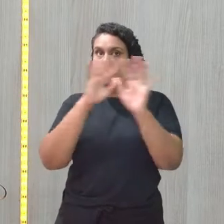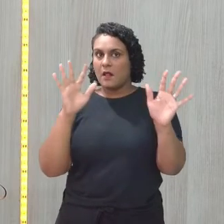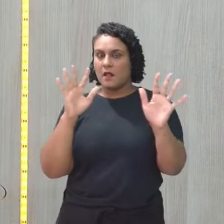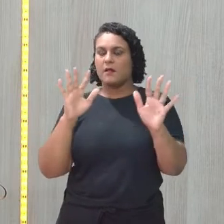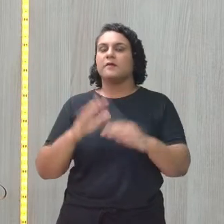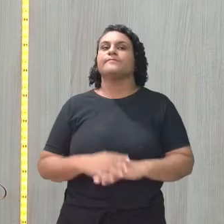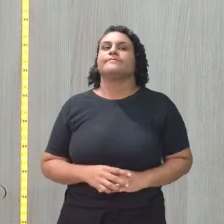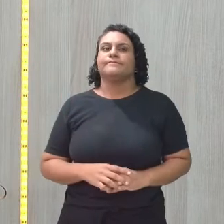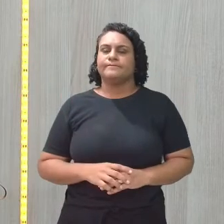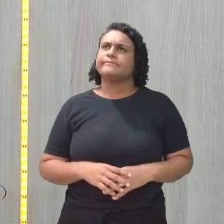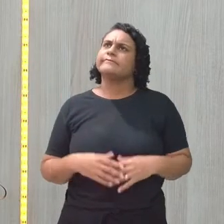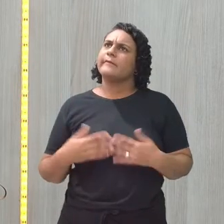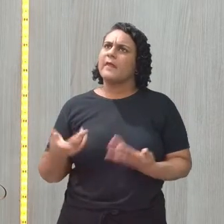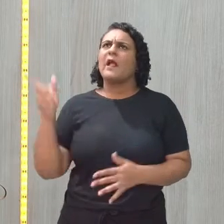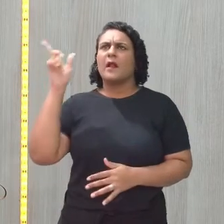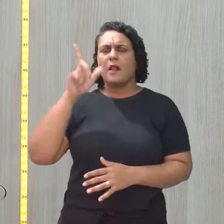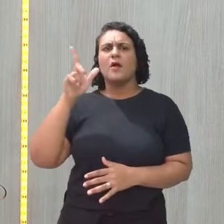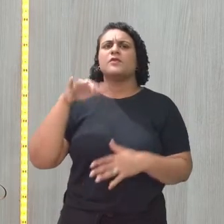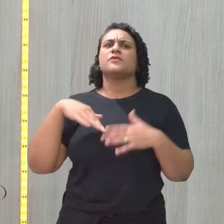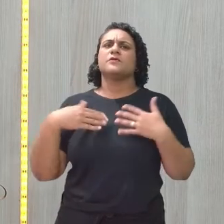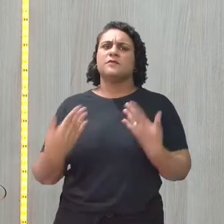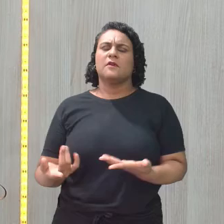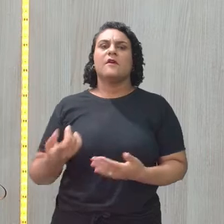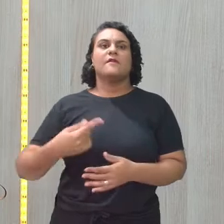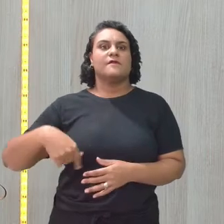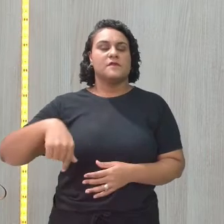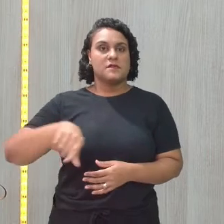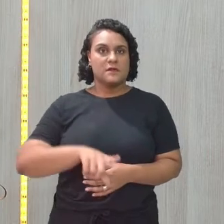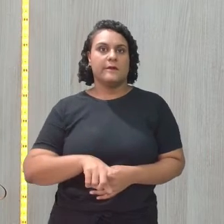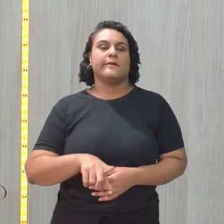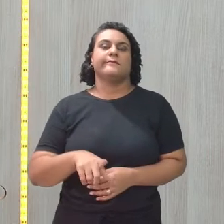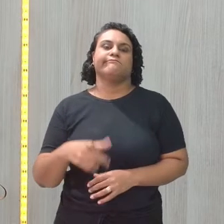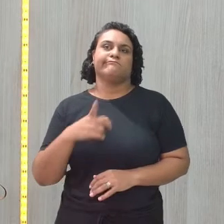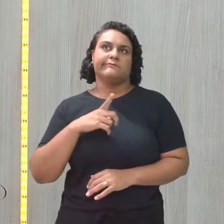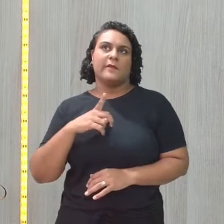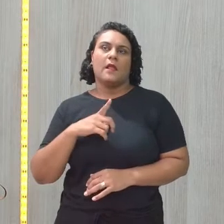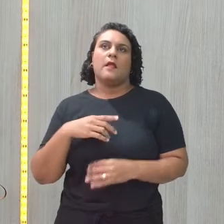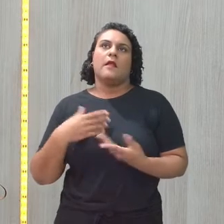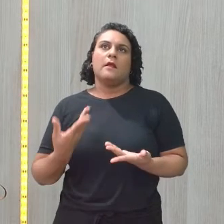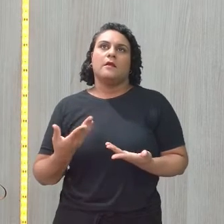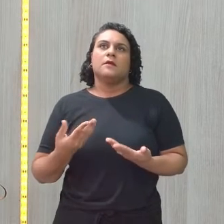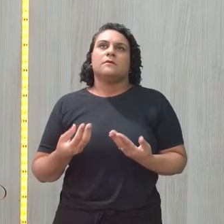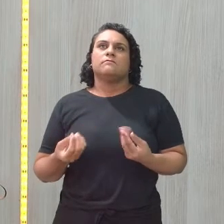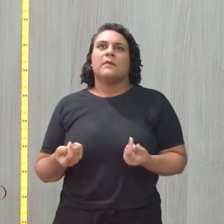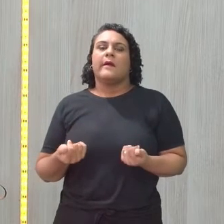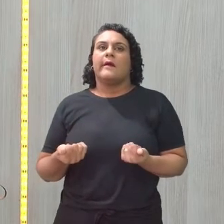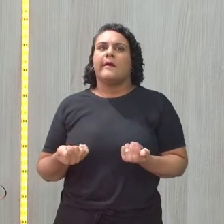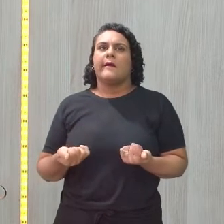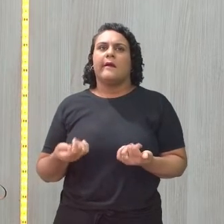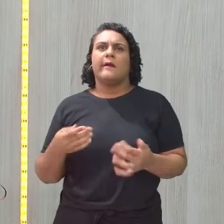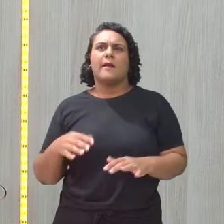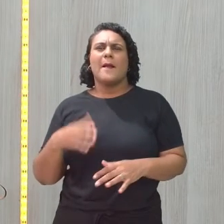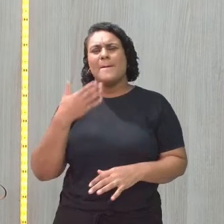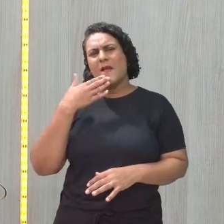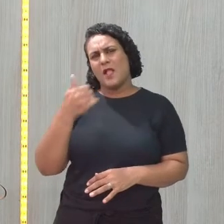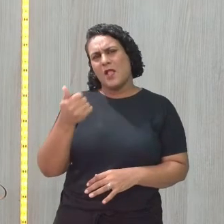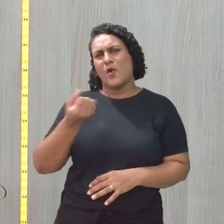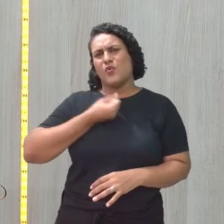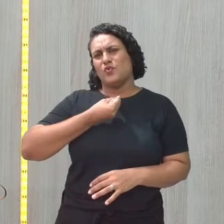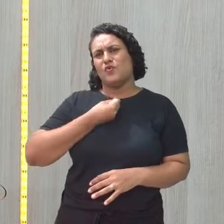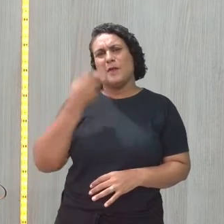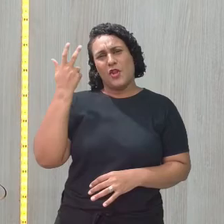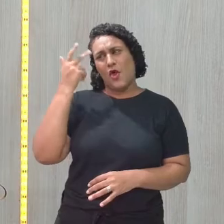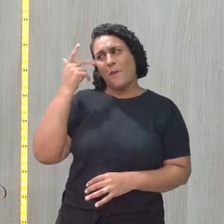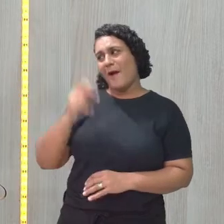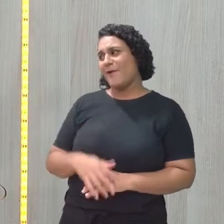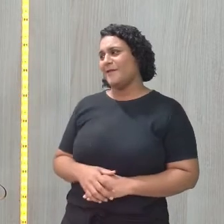temas. É lógico que com toda razão aí que vocês têm com relação às frações, que é melhor o número normal, não é como eles dizem, né,